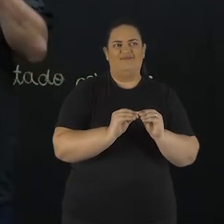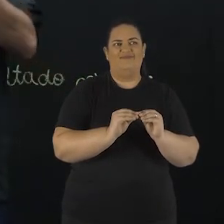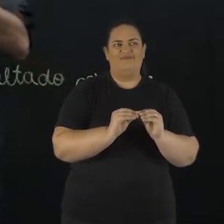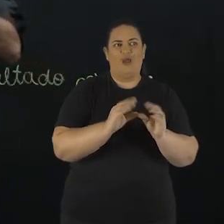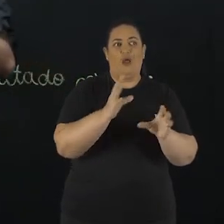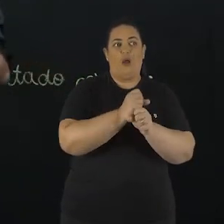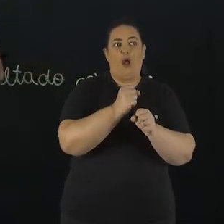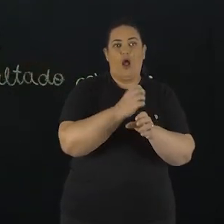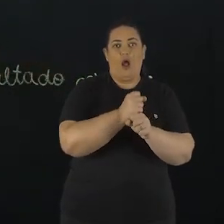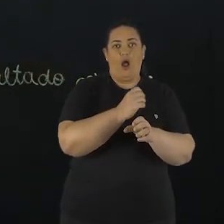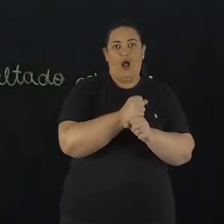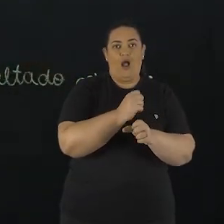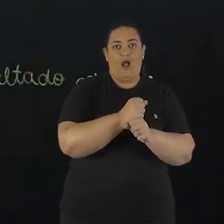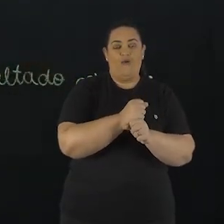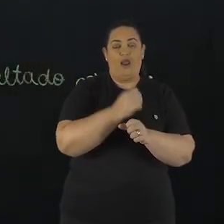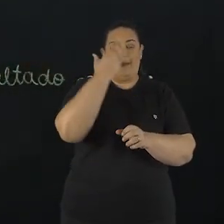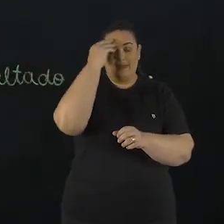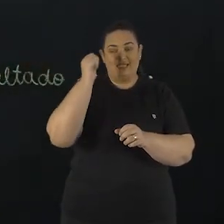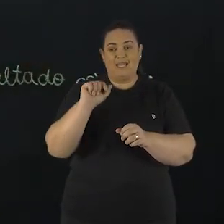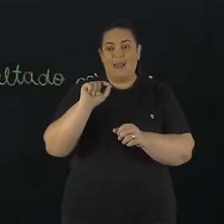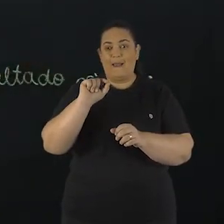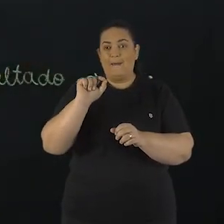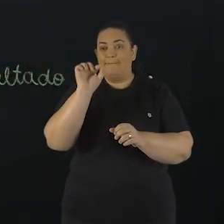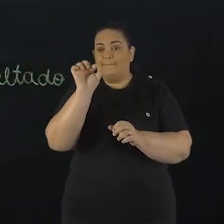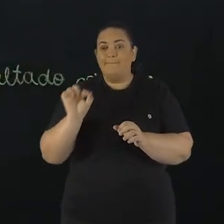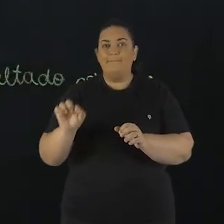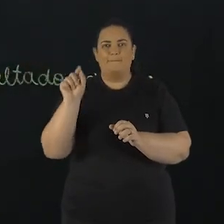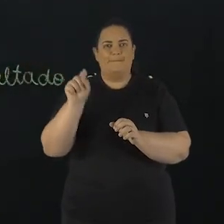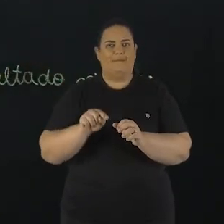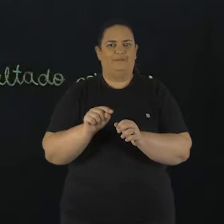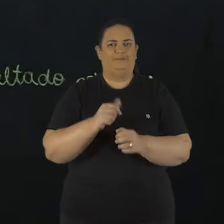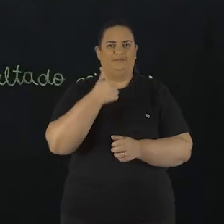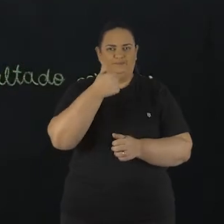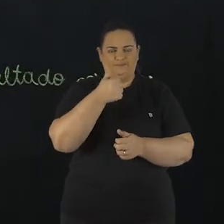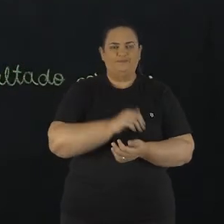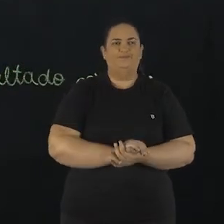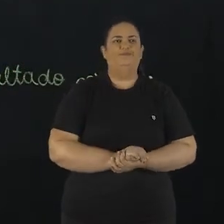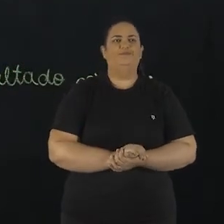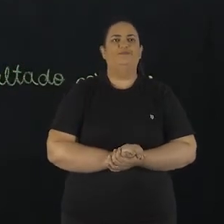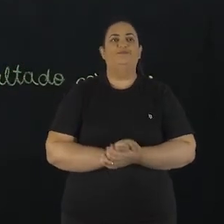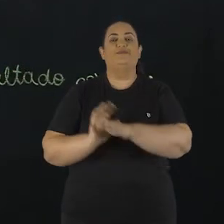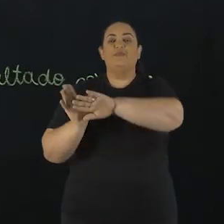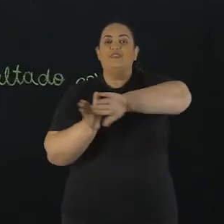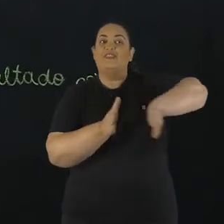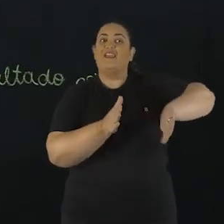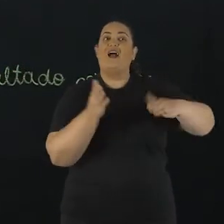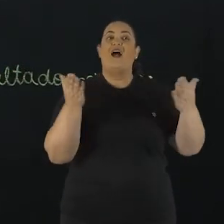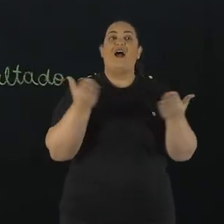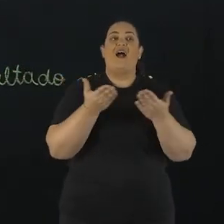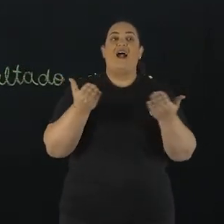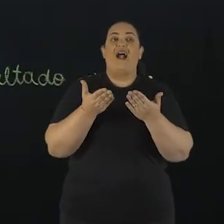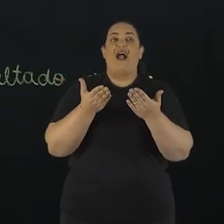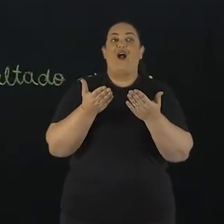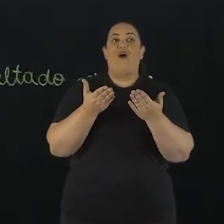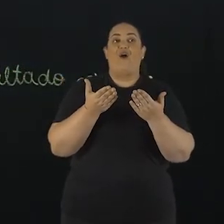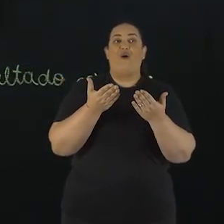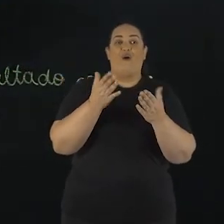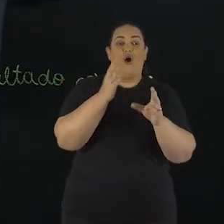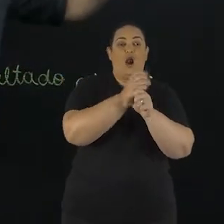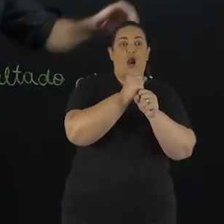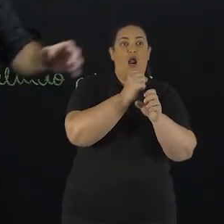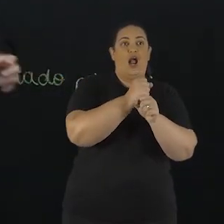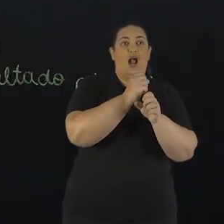aumento. Legal? Vamos verificar agora como é que a gente calcula a porcentagem de cálculo da